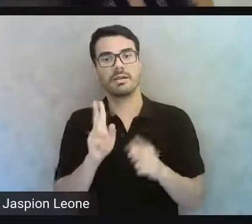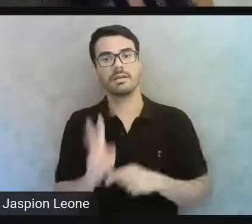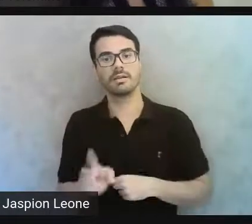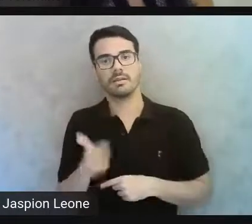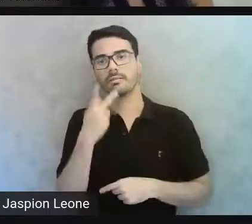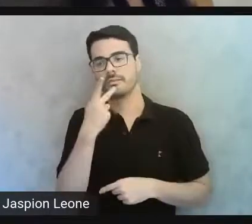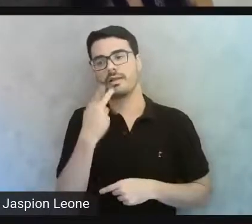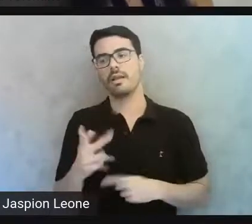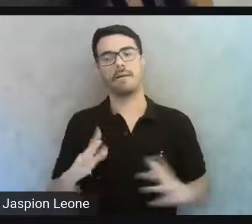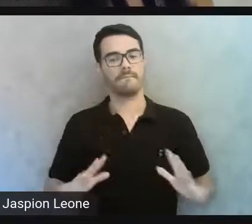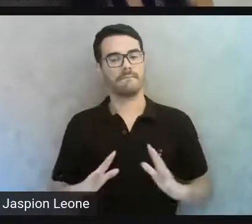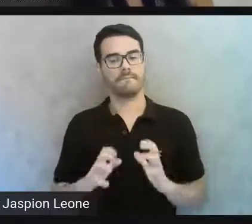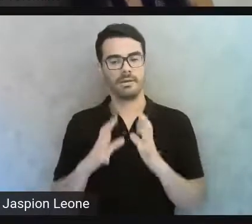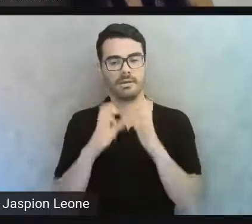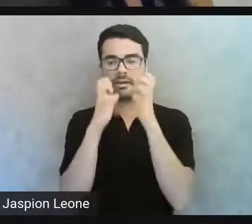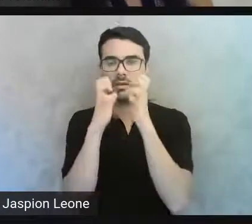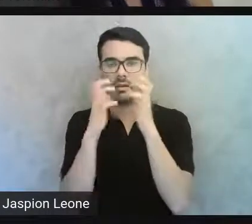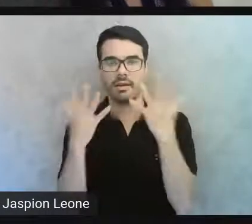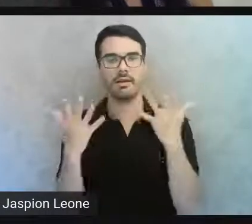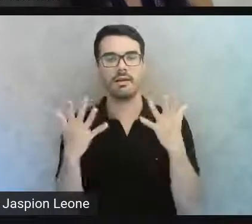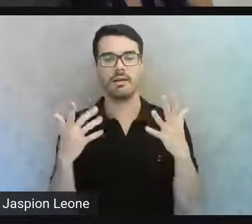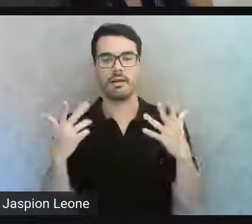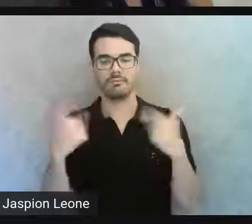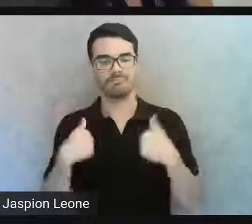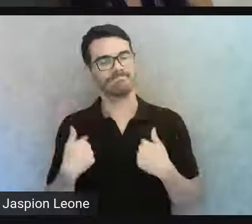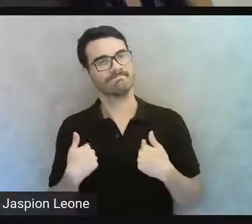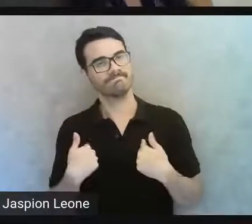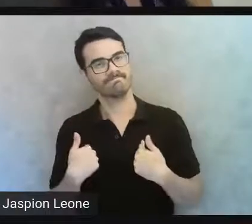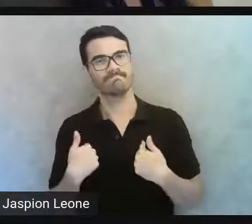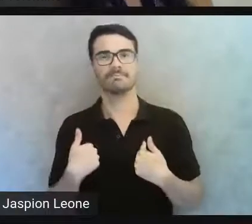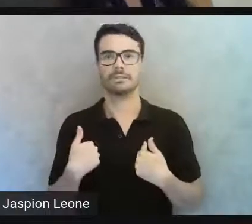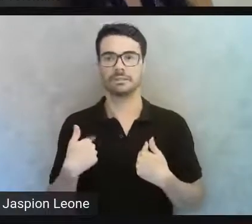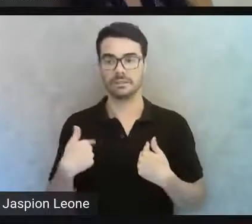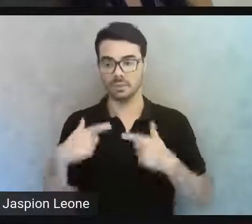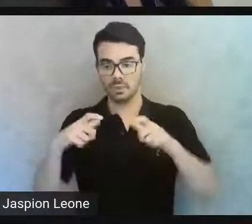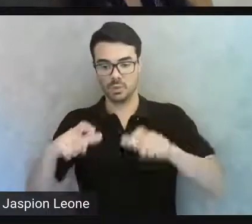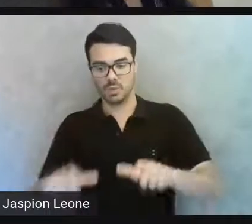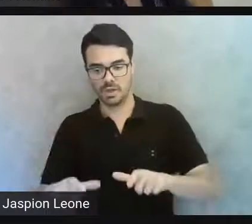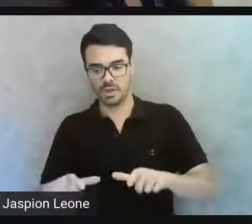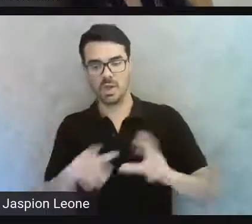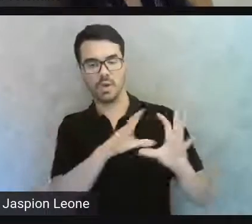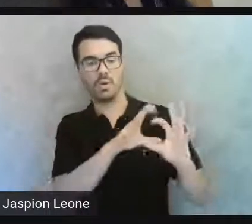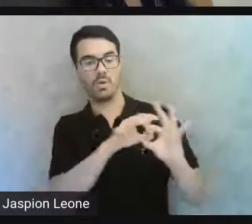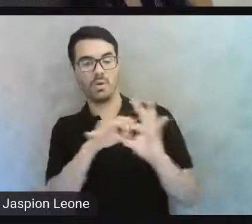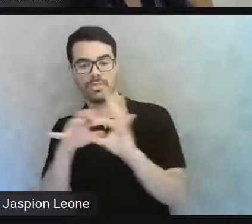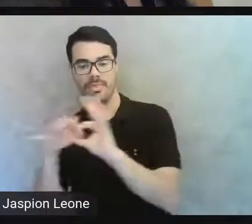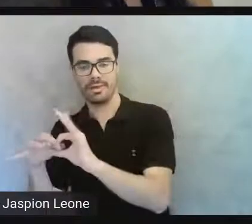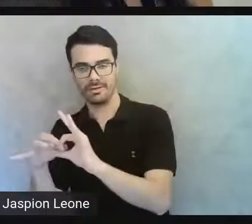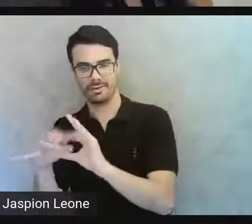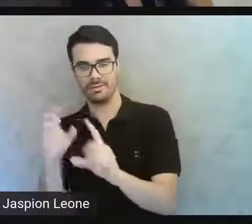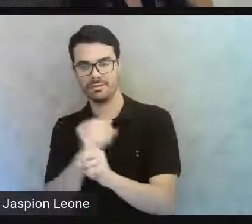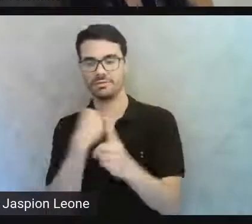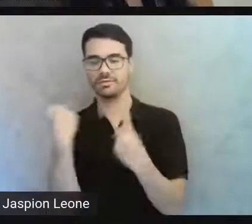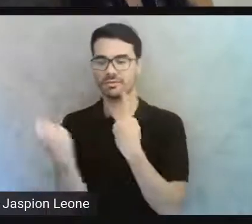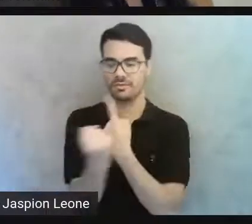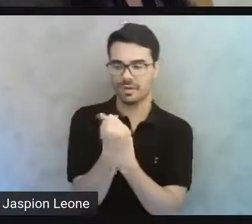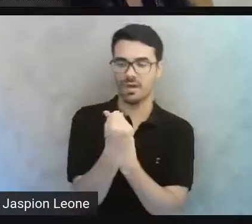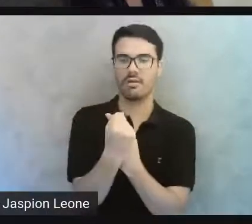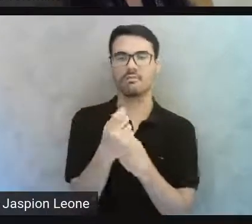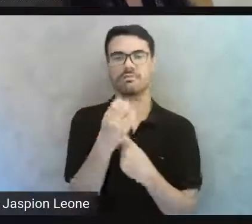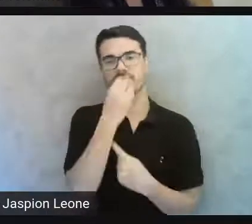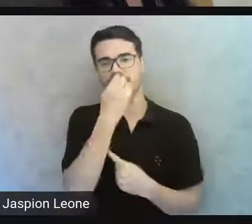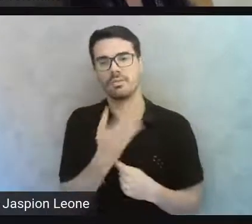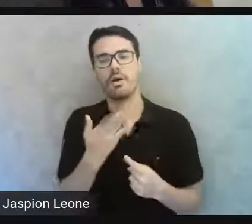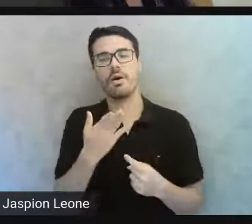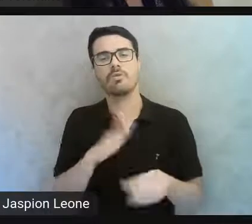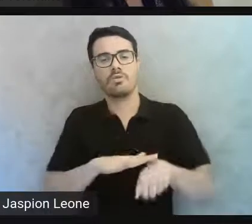briga. Não tem problema. Então, vão para um lugar, coloquem um contexto social que favoreça vocês conversarem num tom mais ameno. Vai